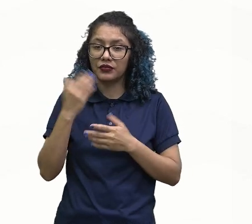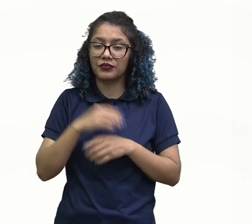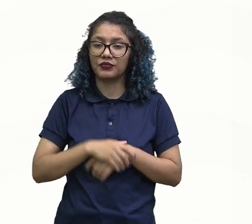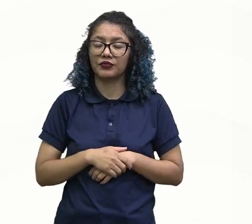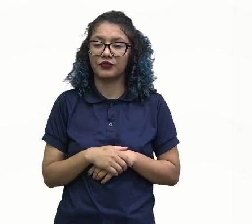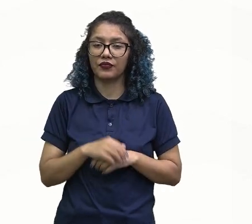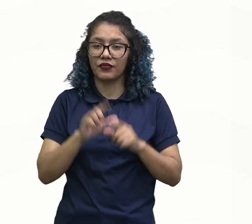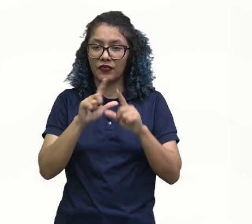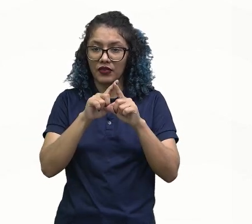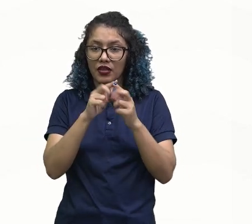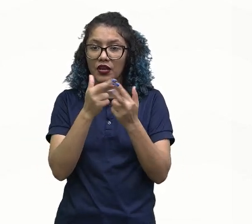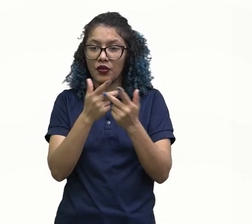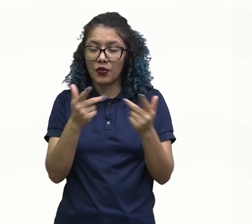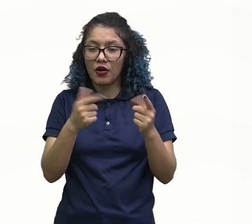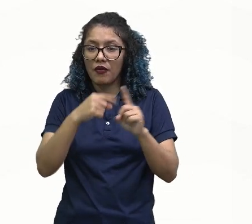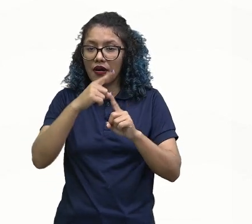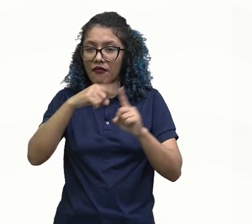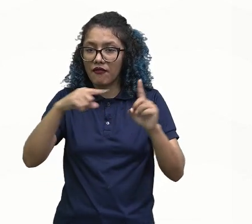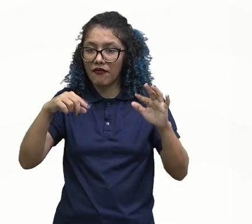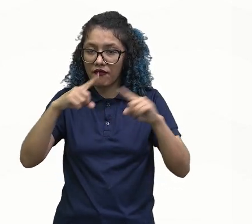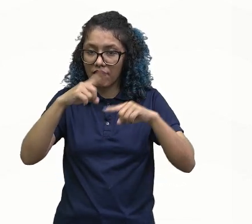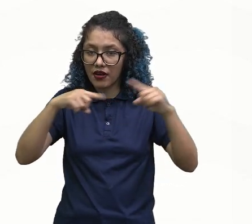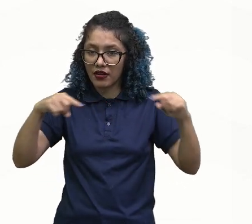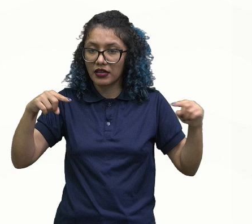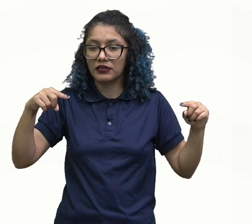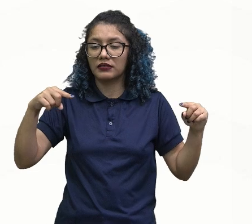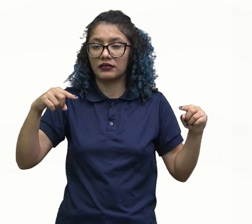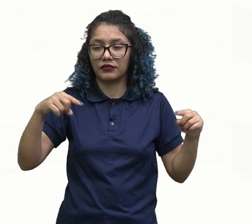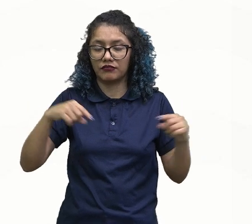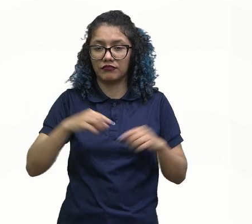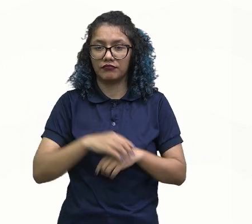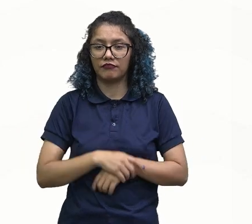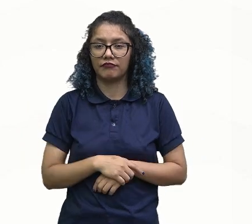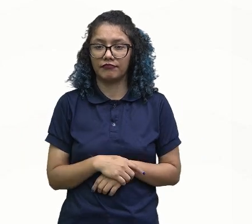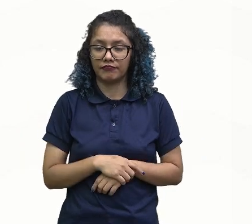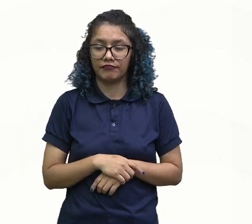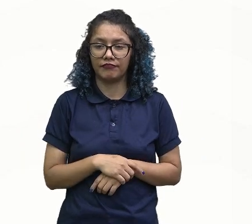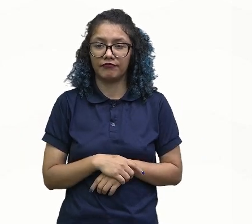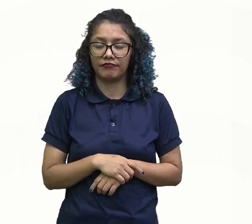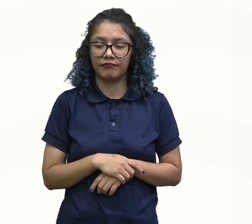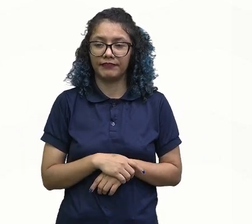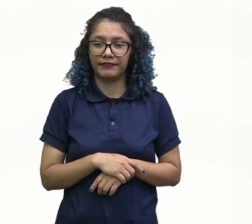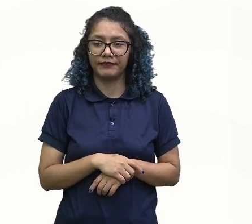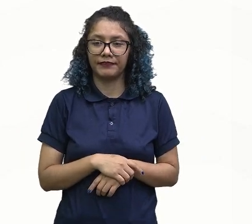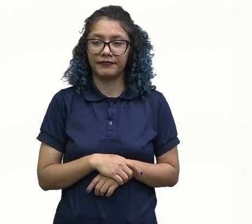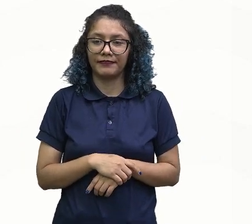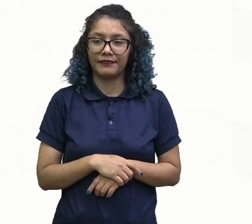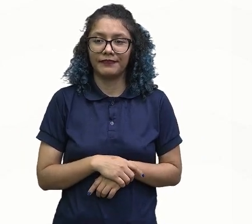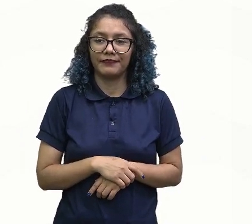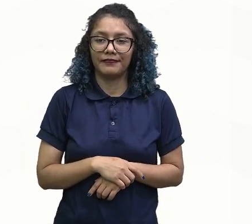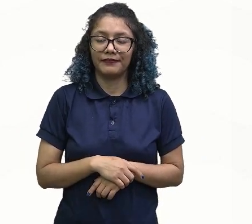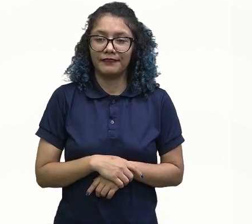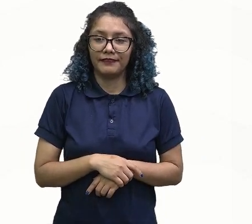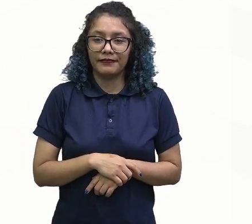a variação, tá? Variação.